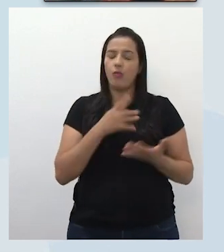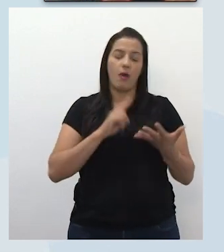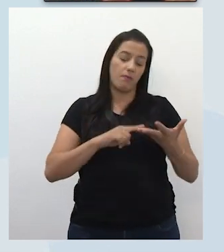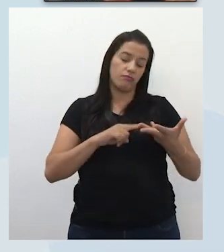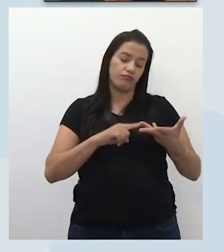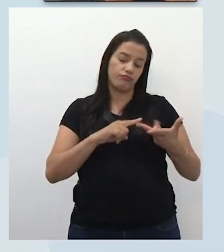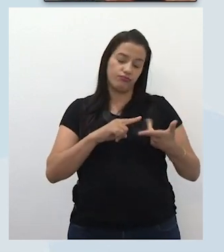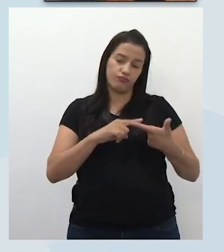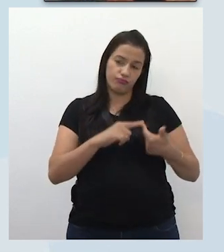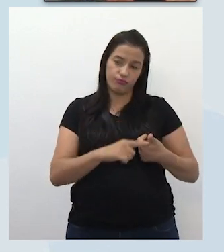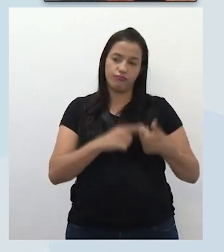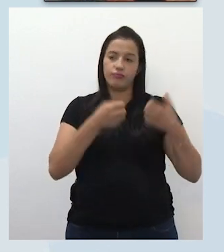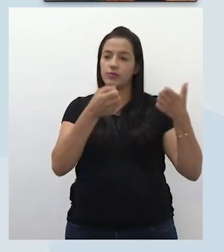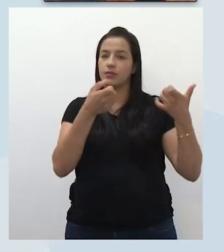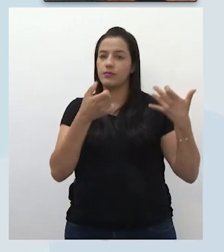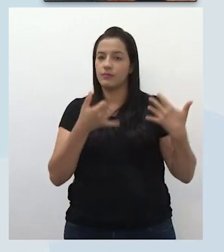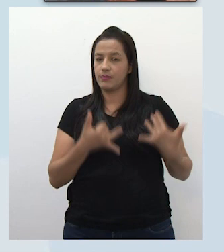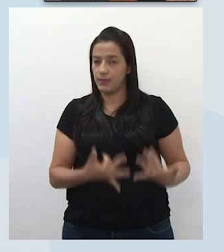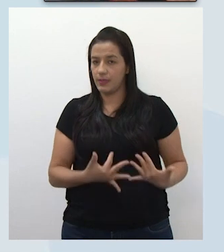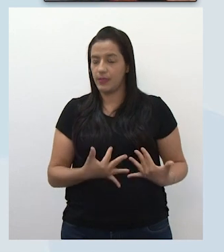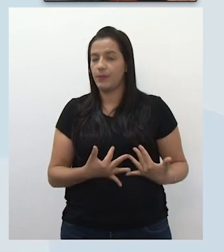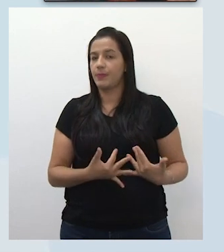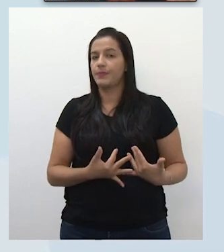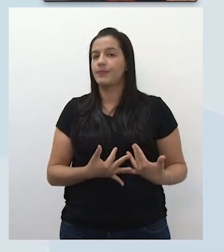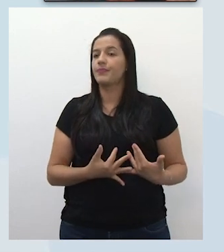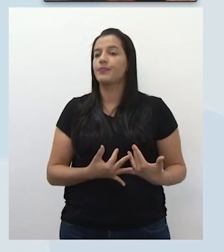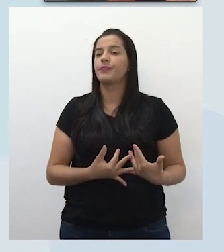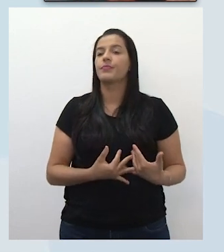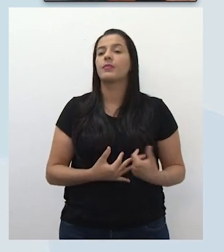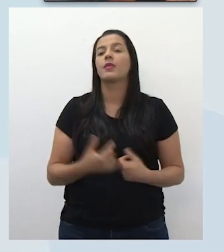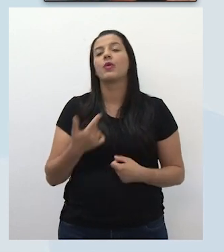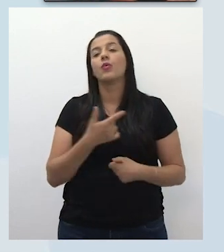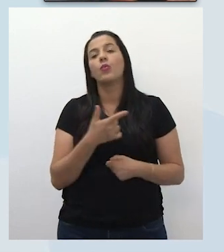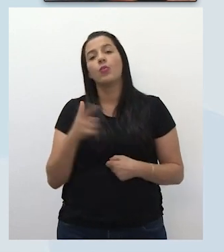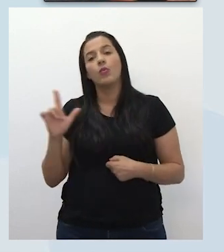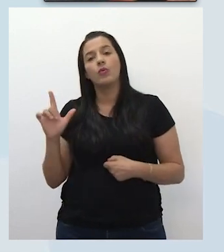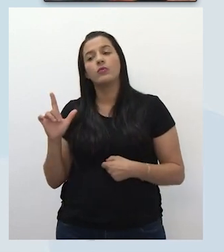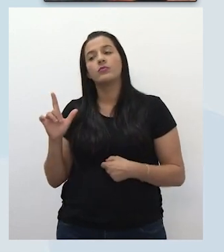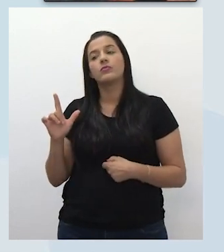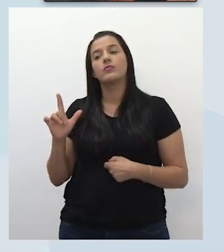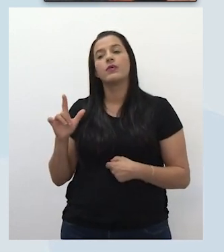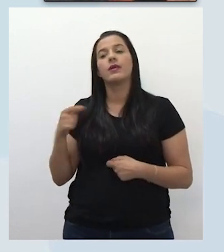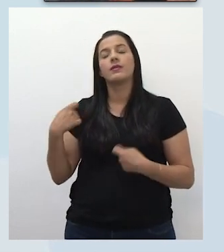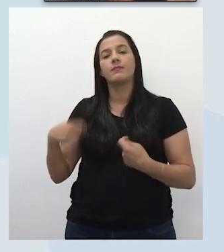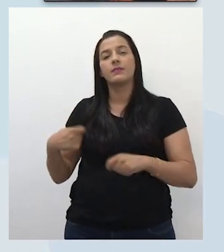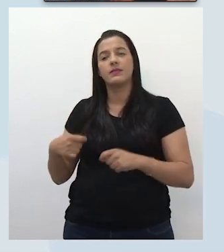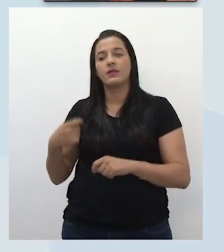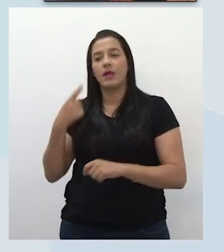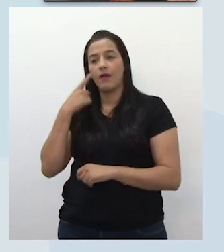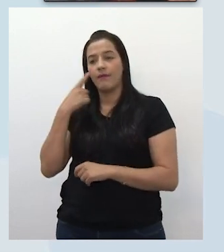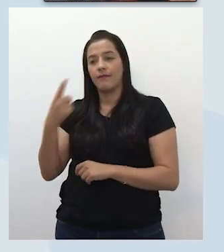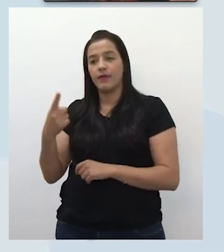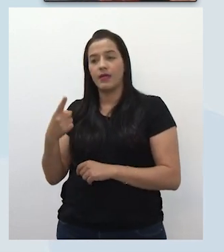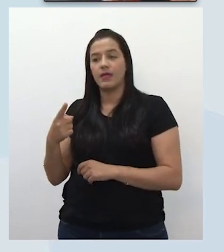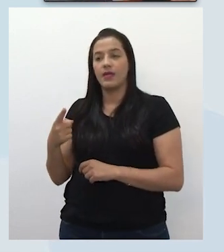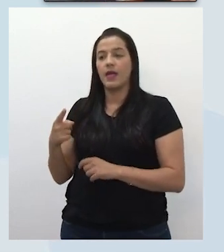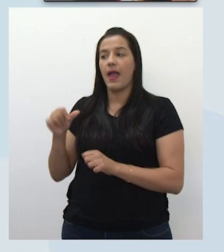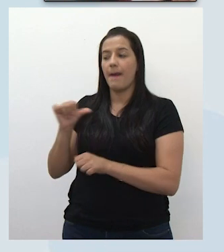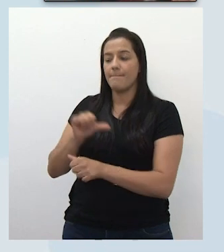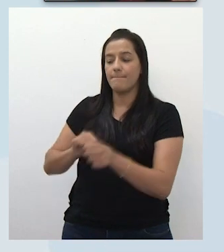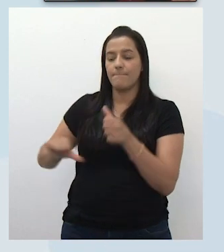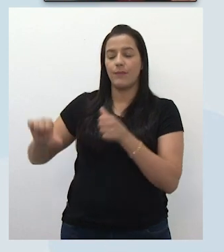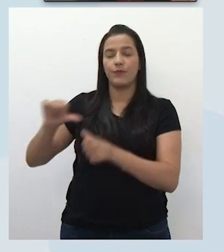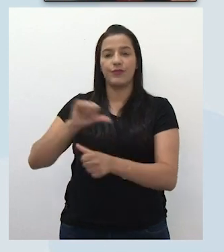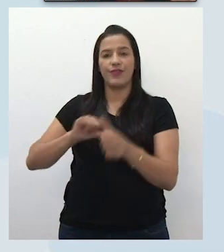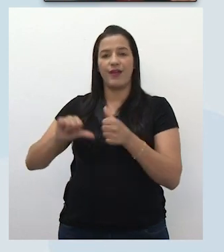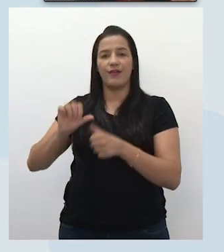tenho que descrever, né, que comportamento é esse que deve ser repetido. O corretivo, ele vai ajudar a